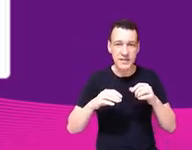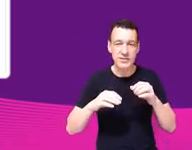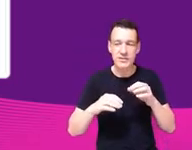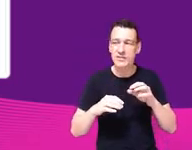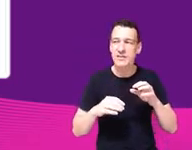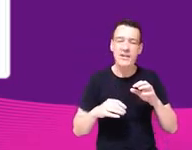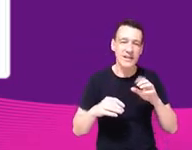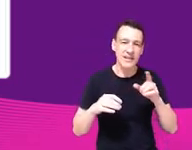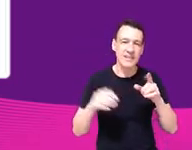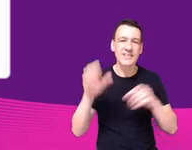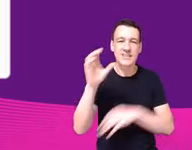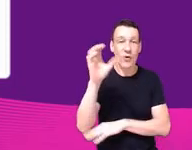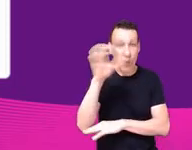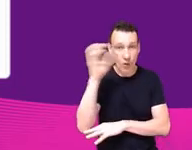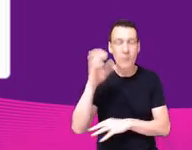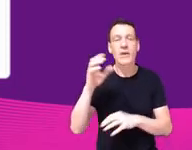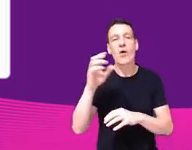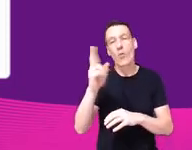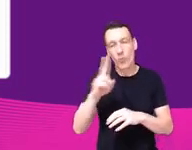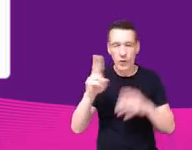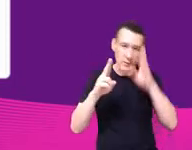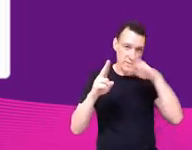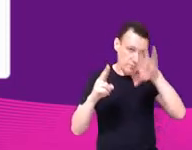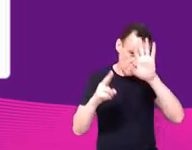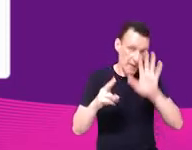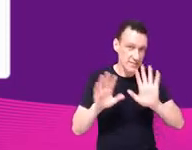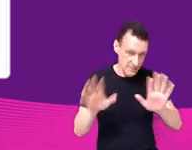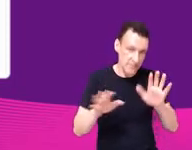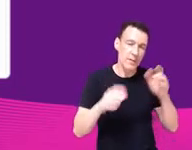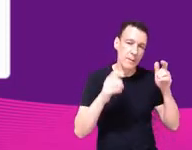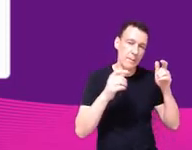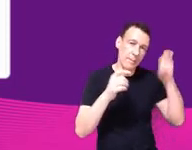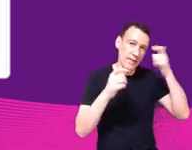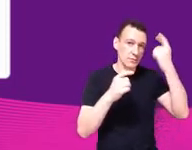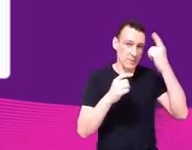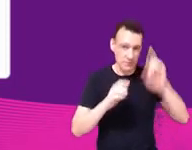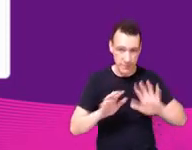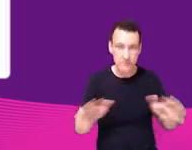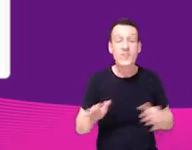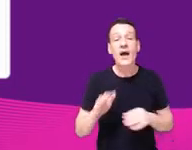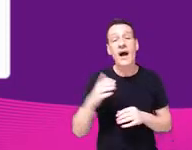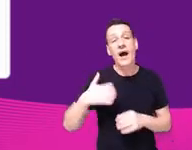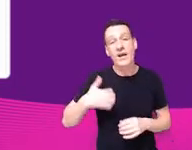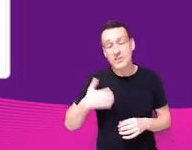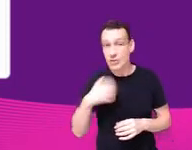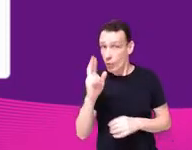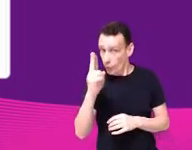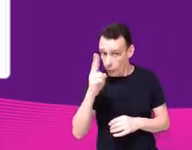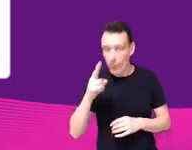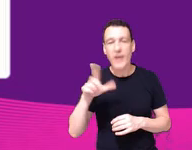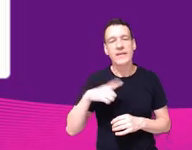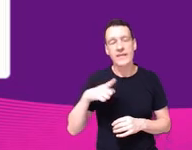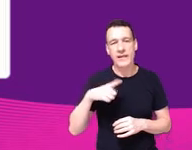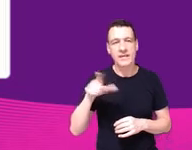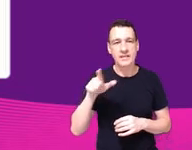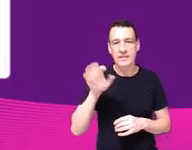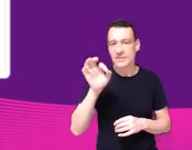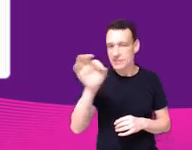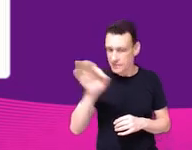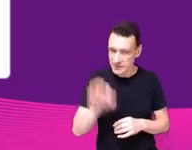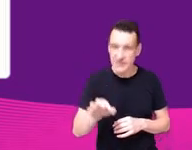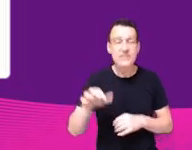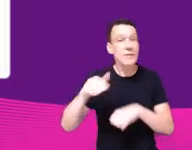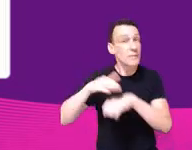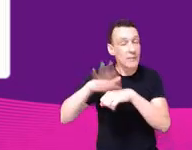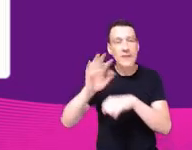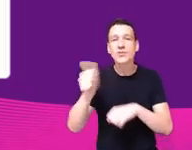de desenvolvimento humano, tanto a Argentina quanto o Uruguai têm índices significativamente maiores que o dos outros 3